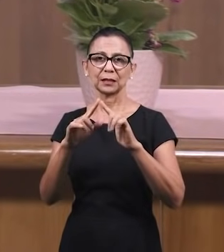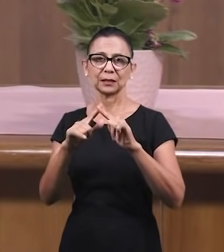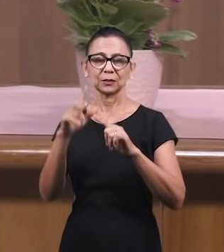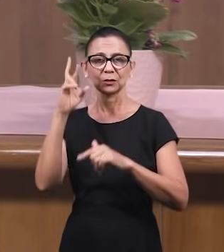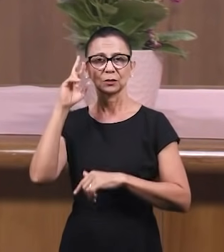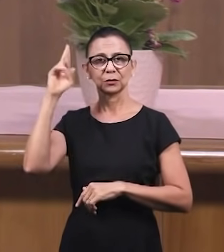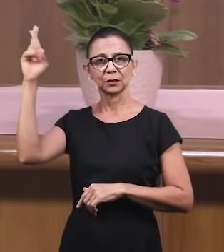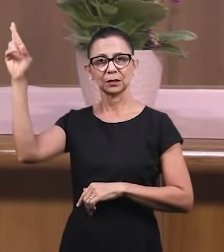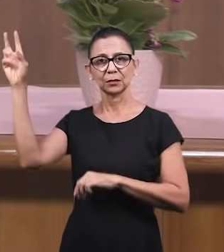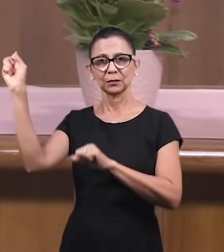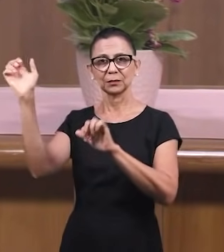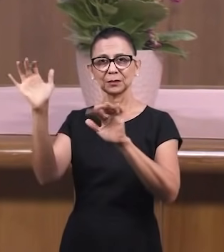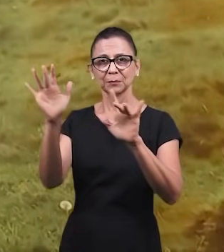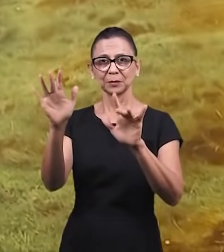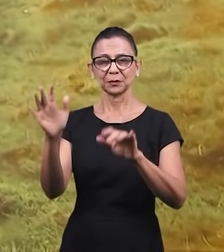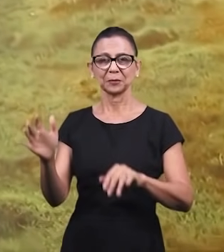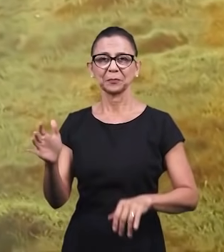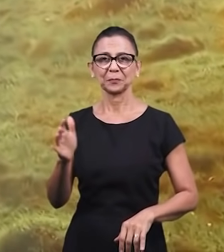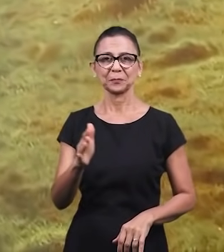Senhor nos abençoe.